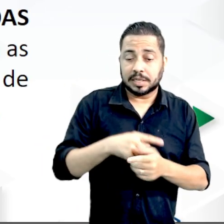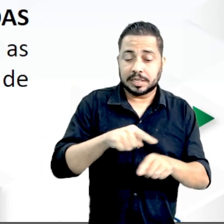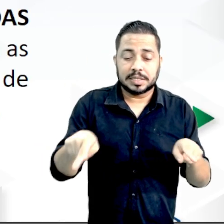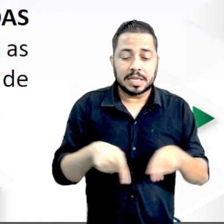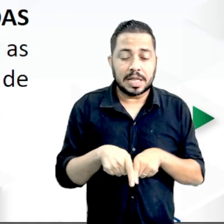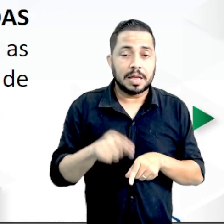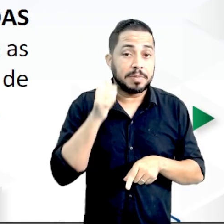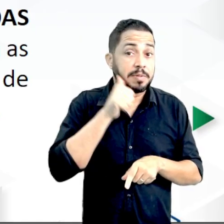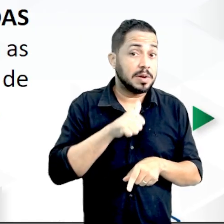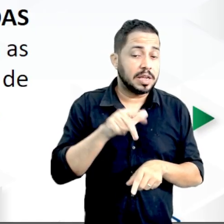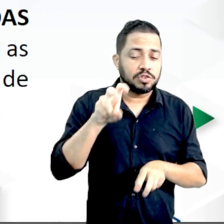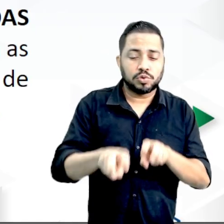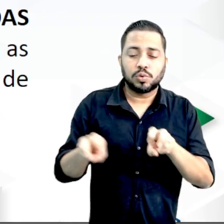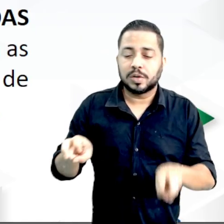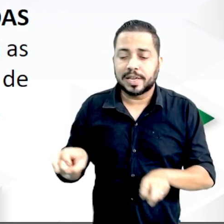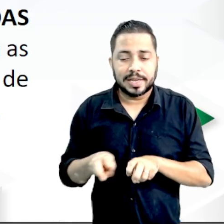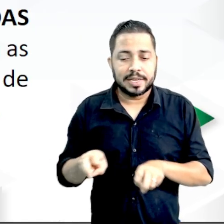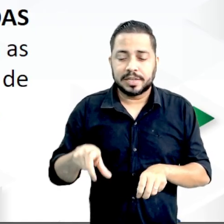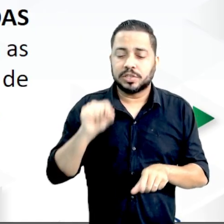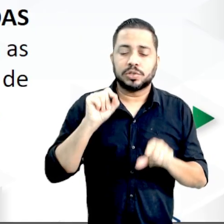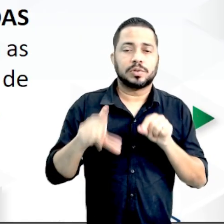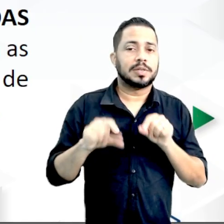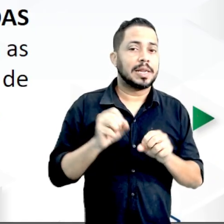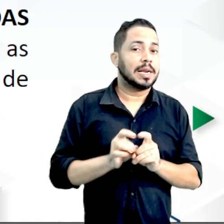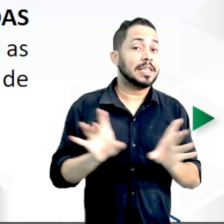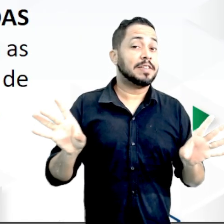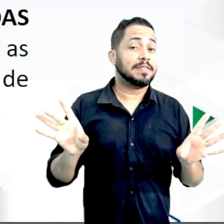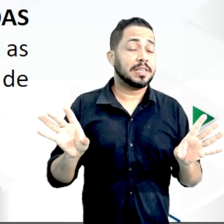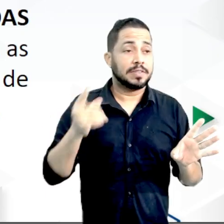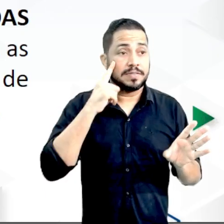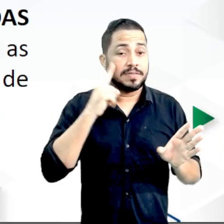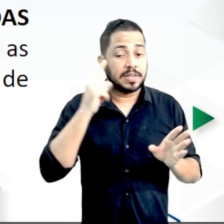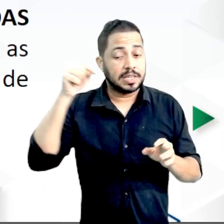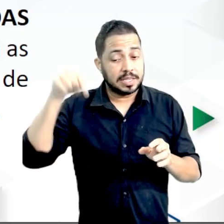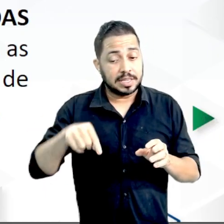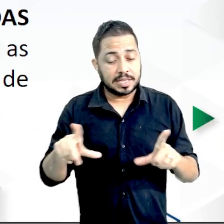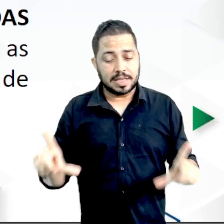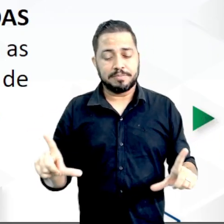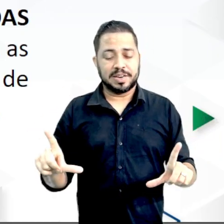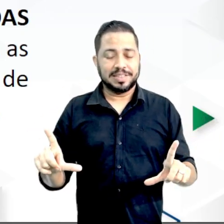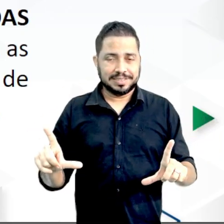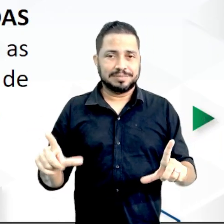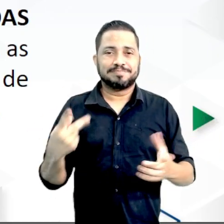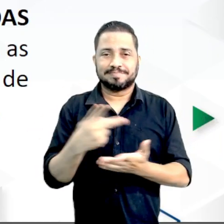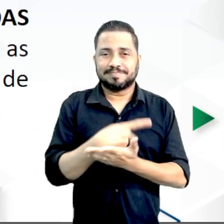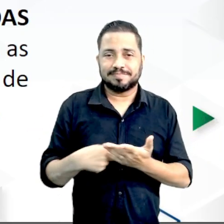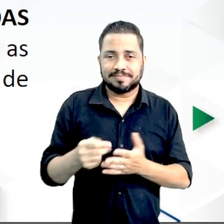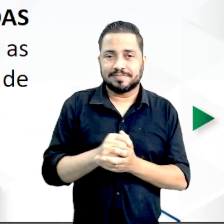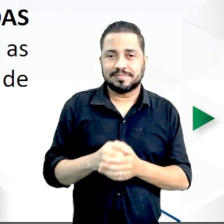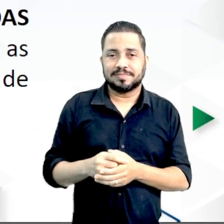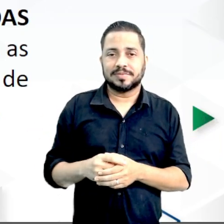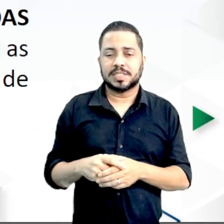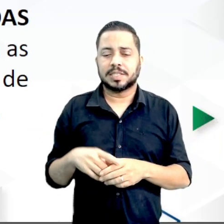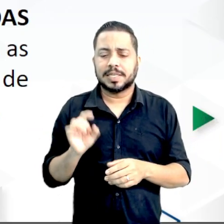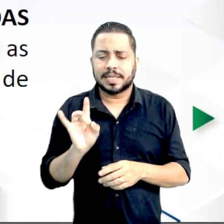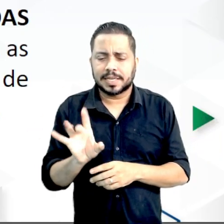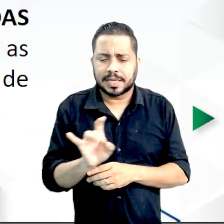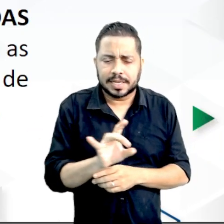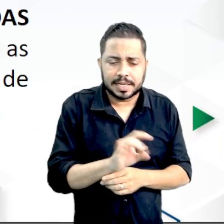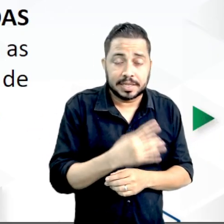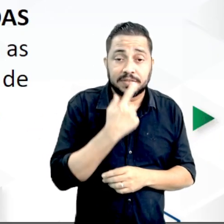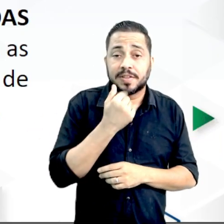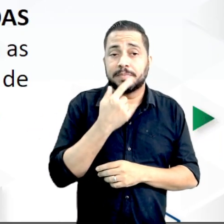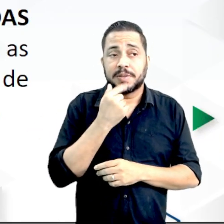escolhesse uma poltrona livre. Veja a ilustração abaixo que representa a sala do teatro em que cada quadro em